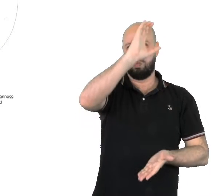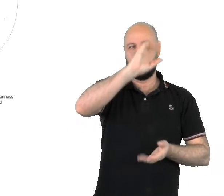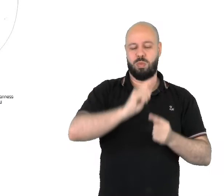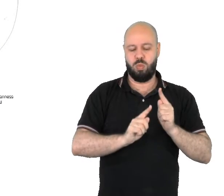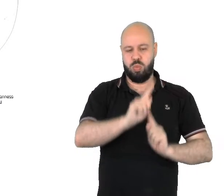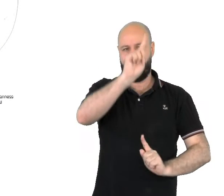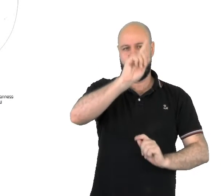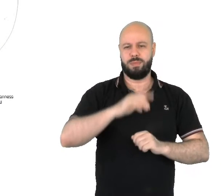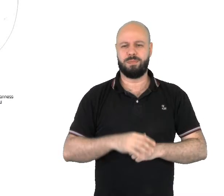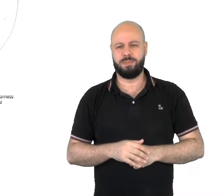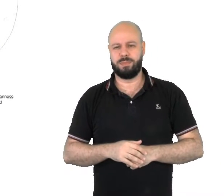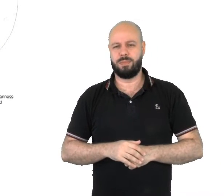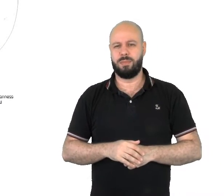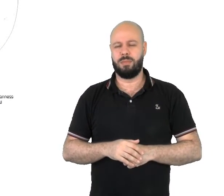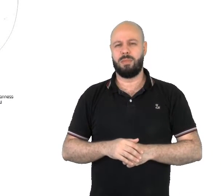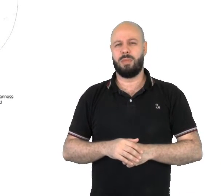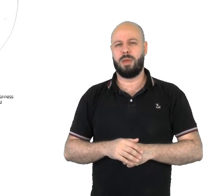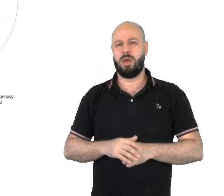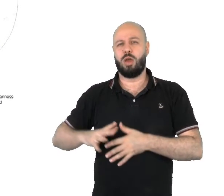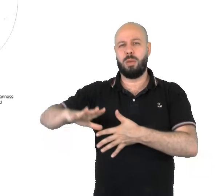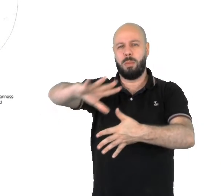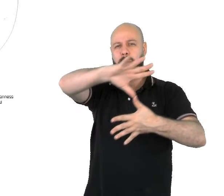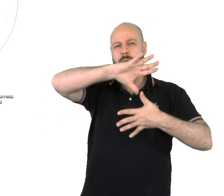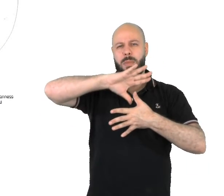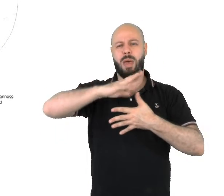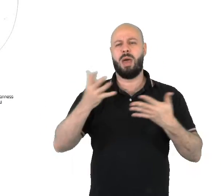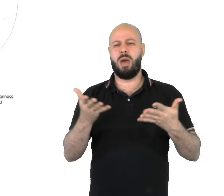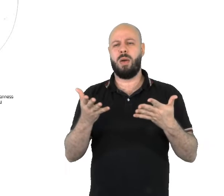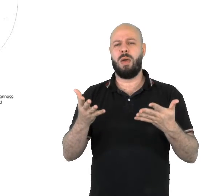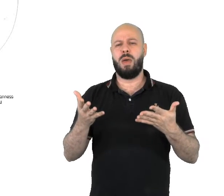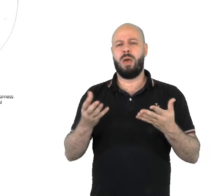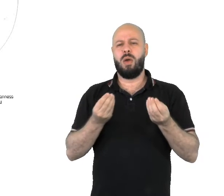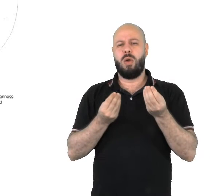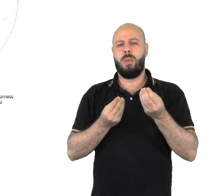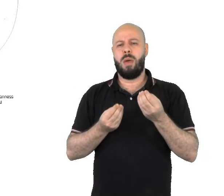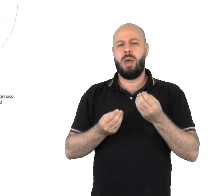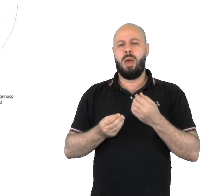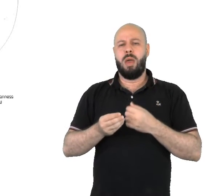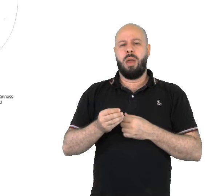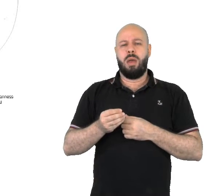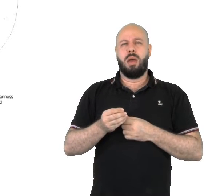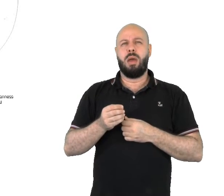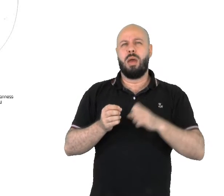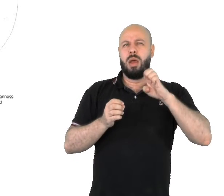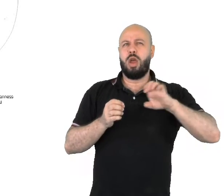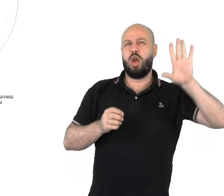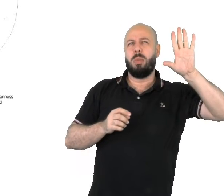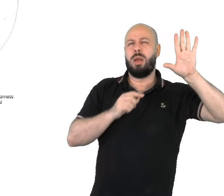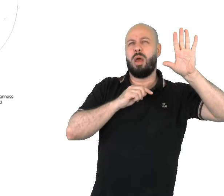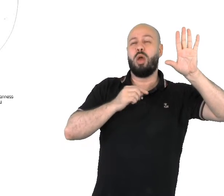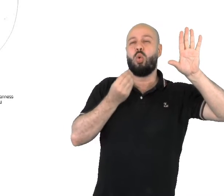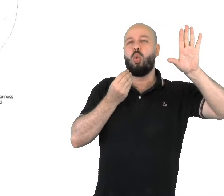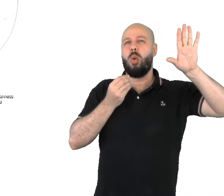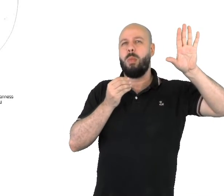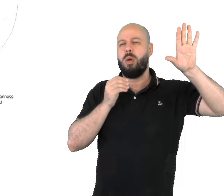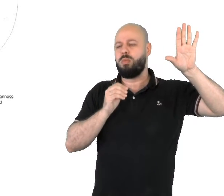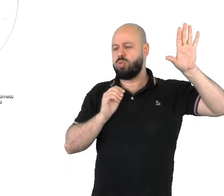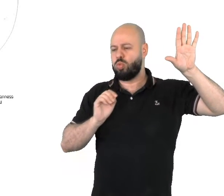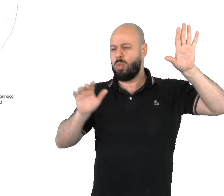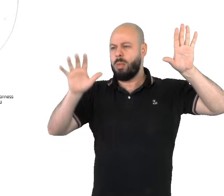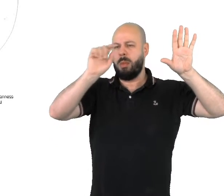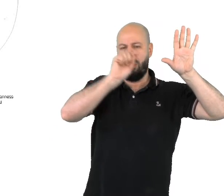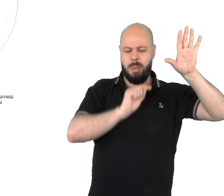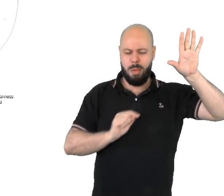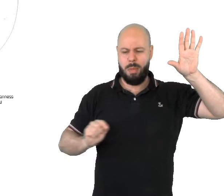para vocês é o mapa dos remanescentes europeus no mundo. Aí vocês